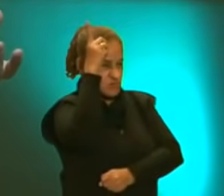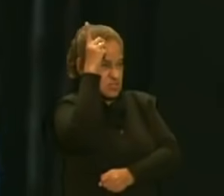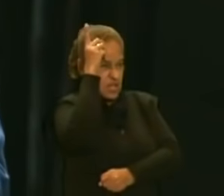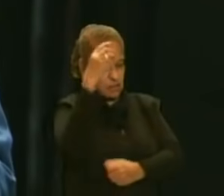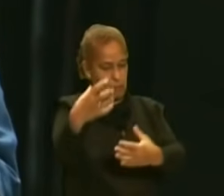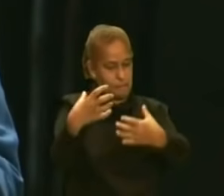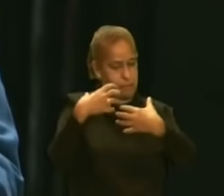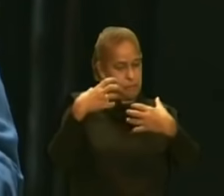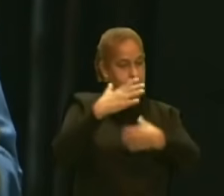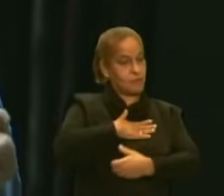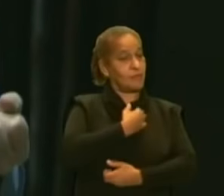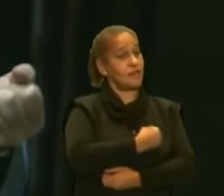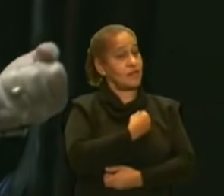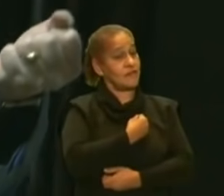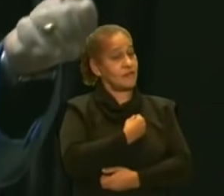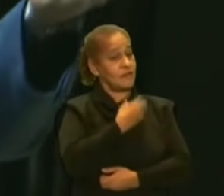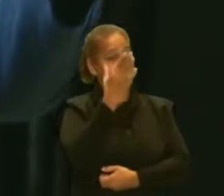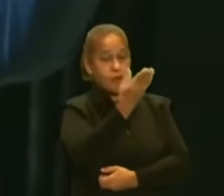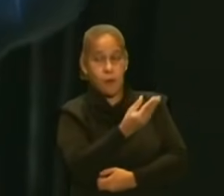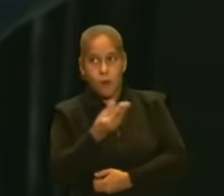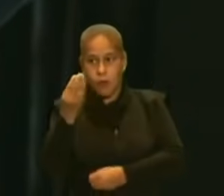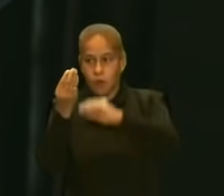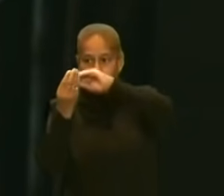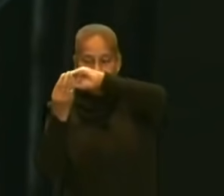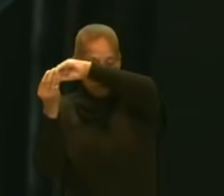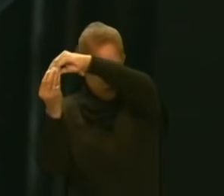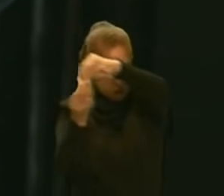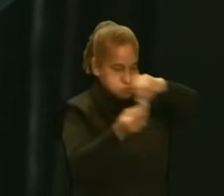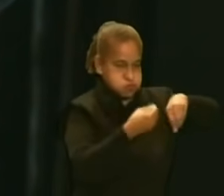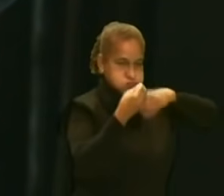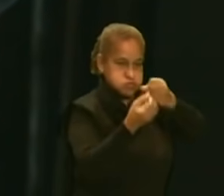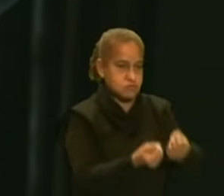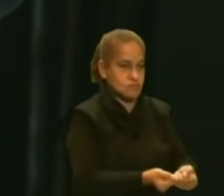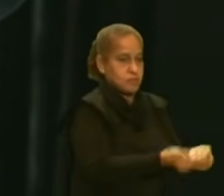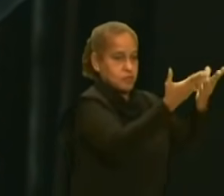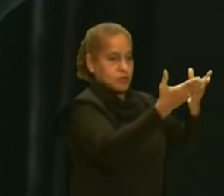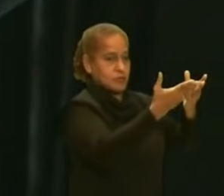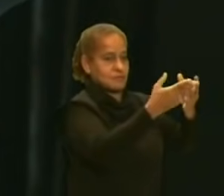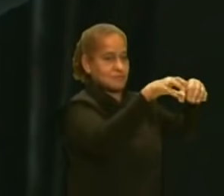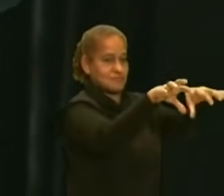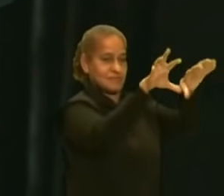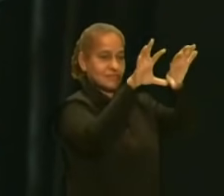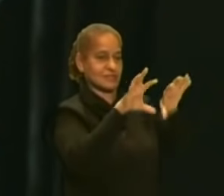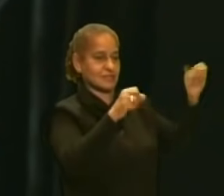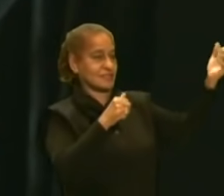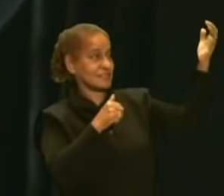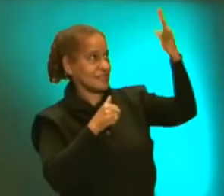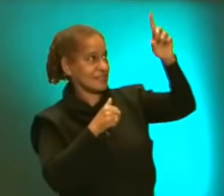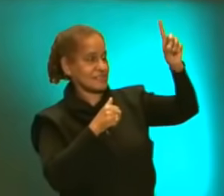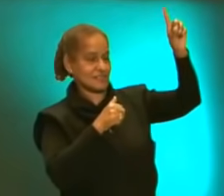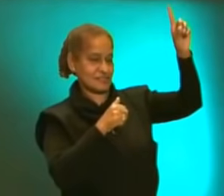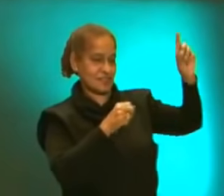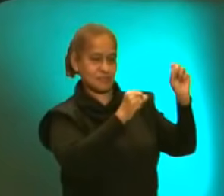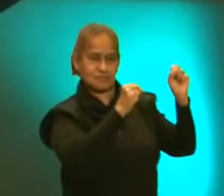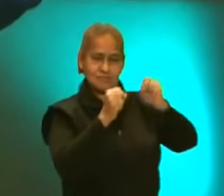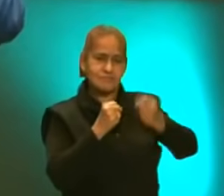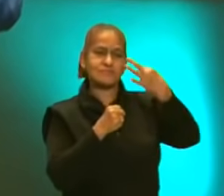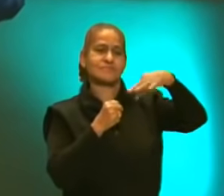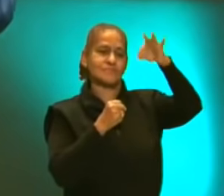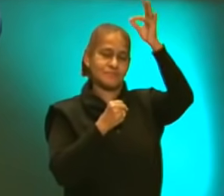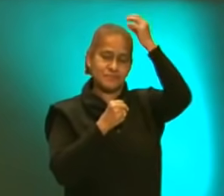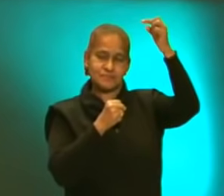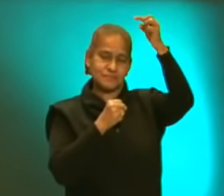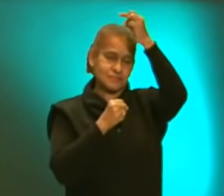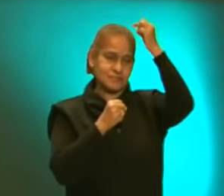vida, e leva cativo ao trono da graça de Deus pelo poder do Espírito Santo. E aí